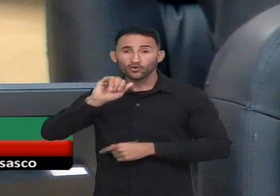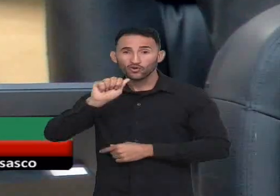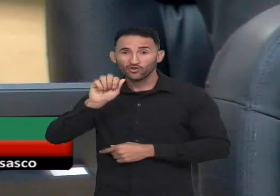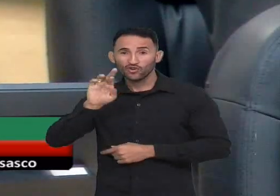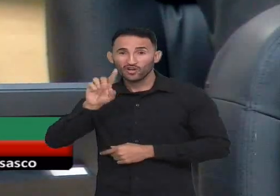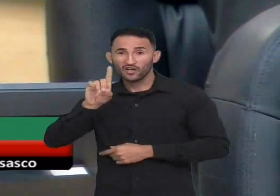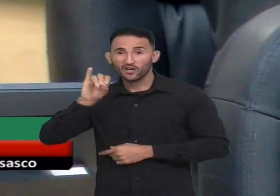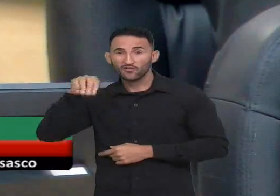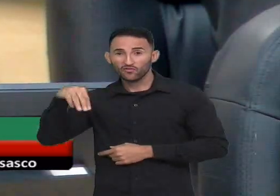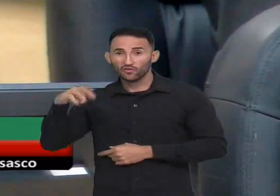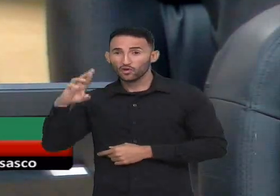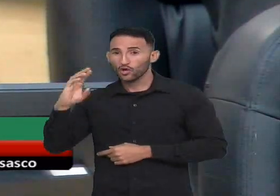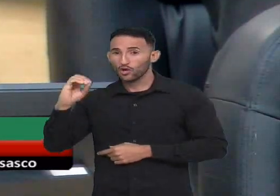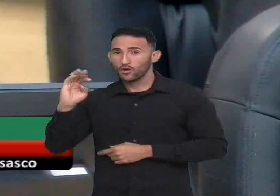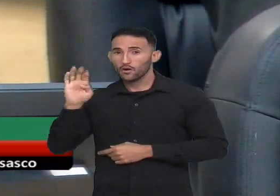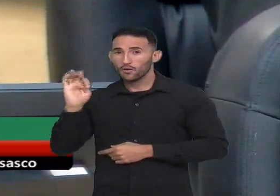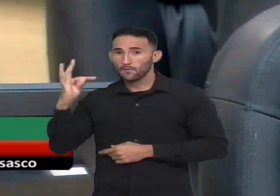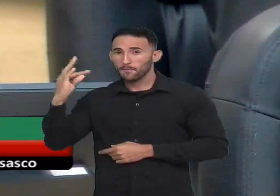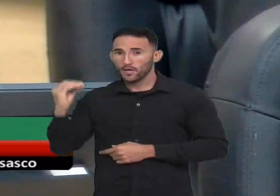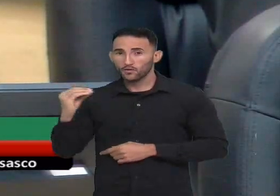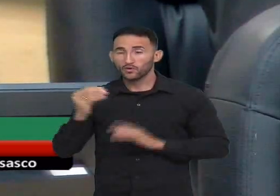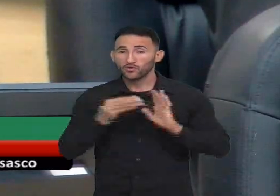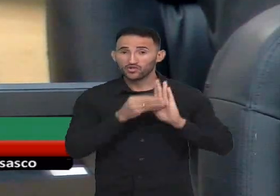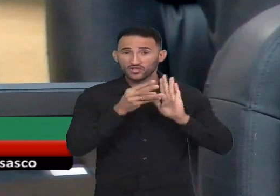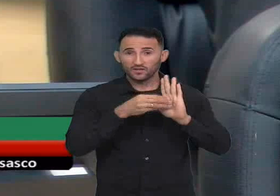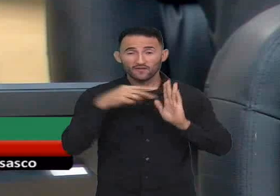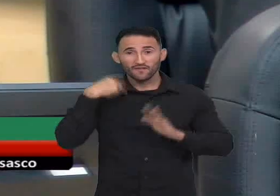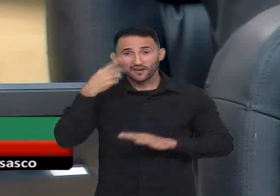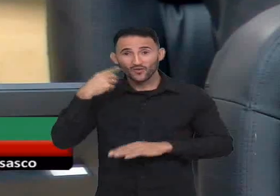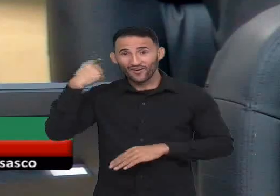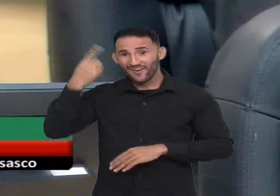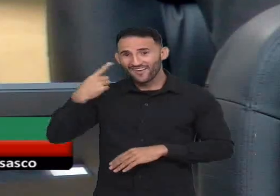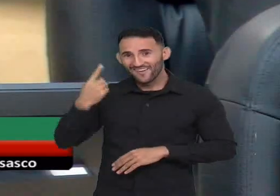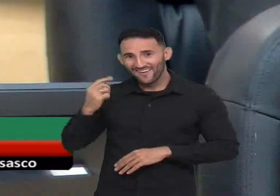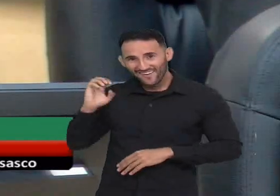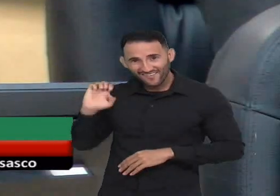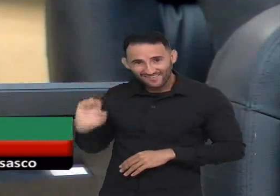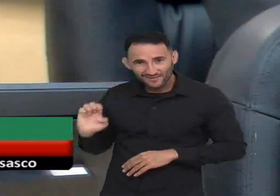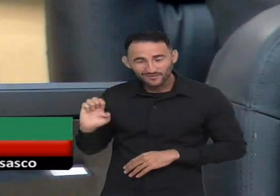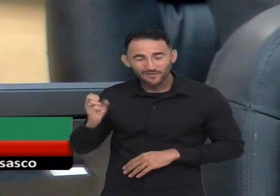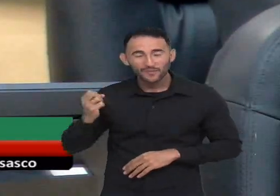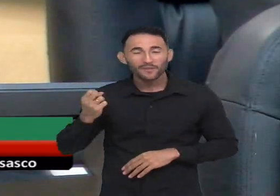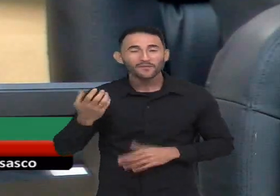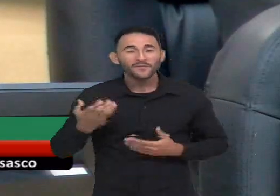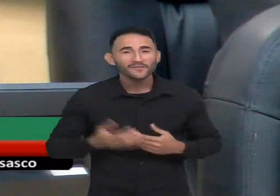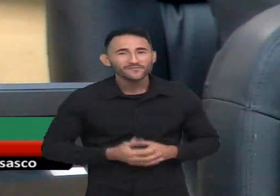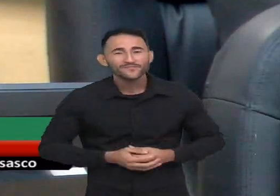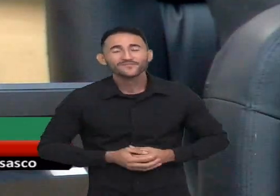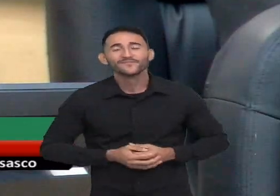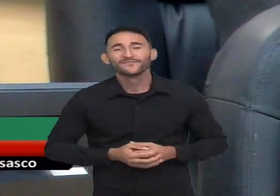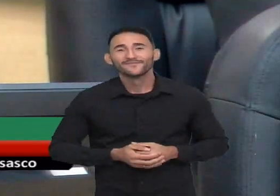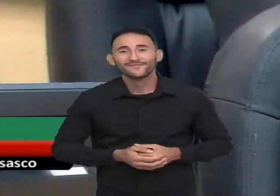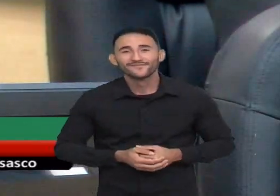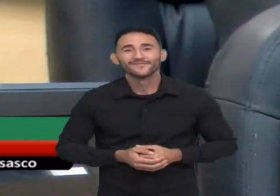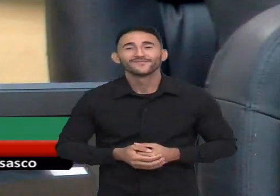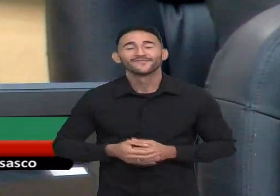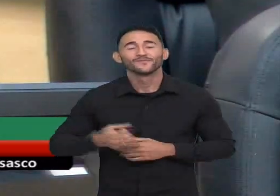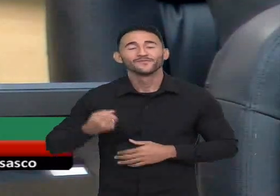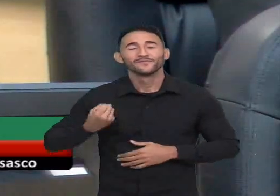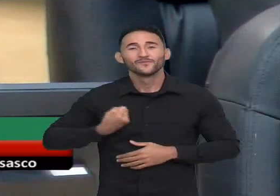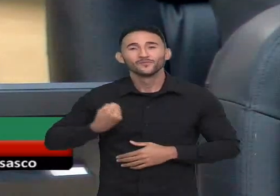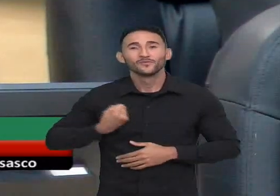Roberto. Indicação da nobre vereadora Elza Oliveira. Indicação de número 1534